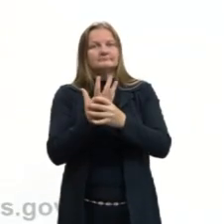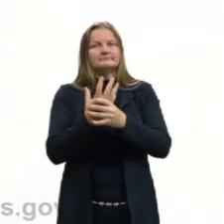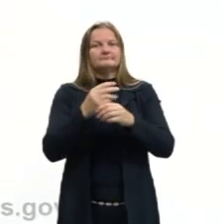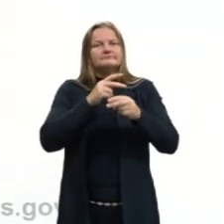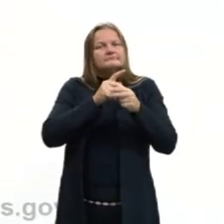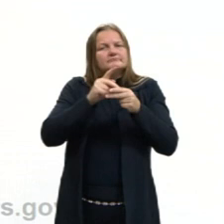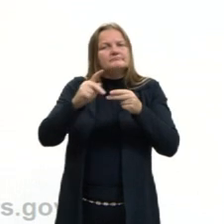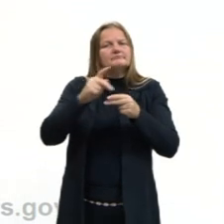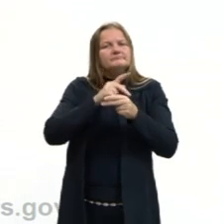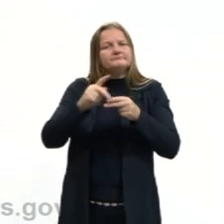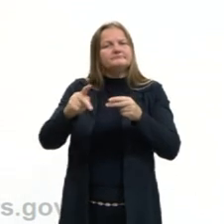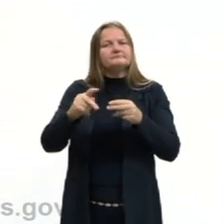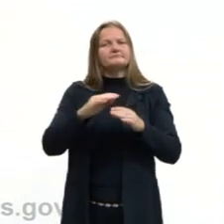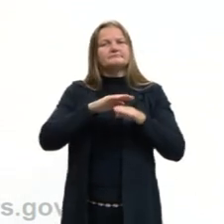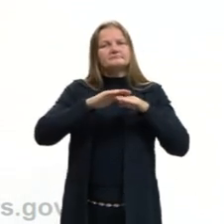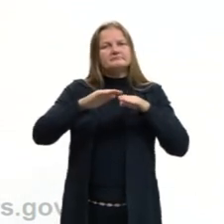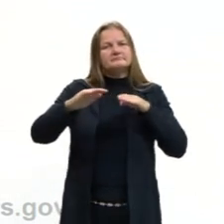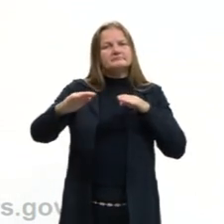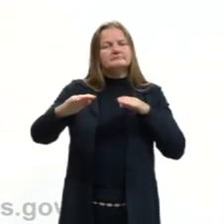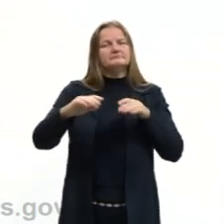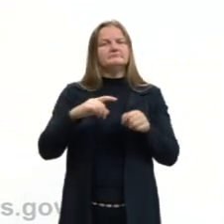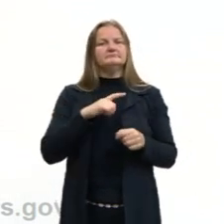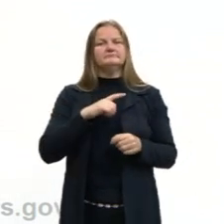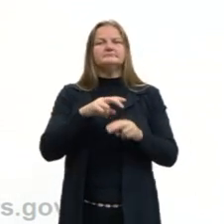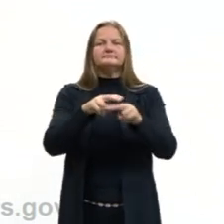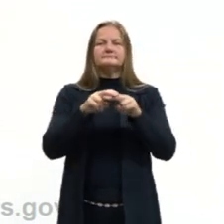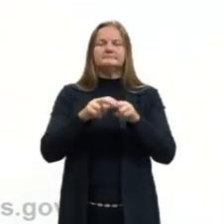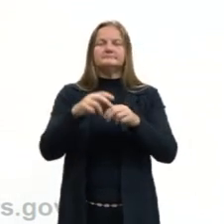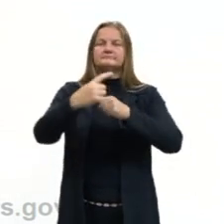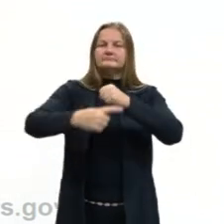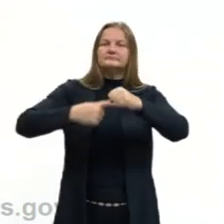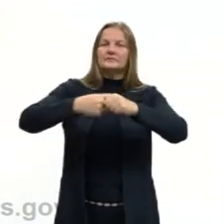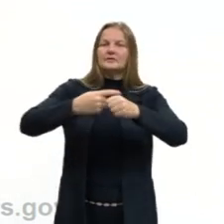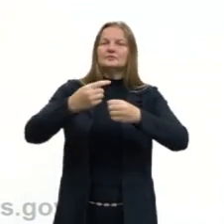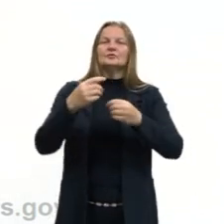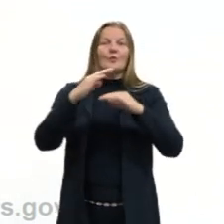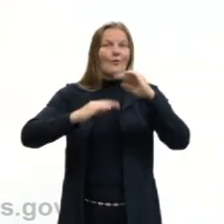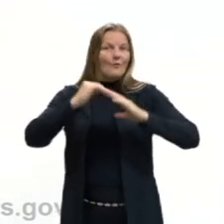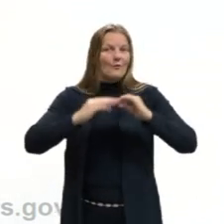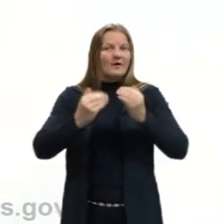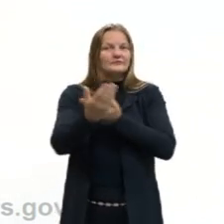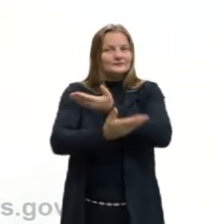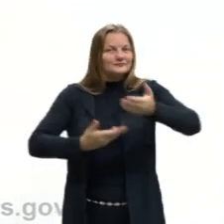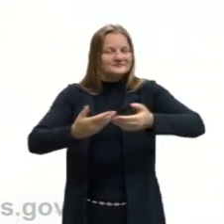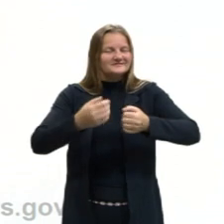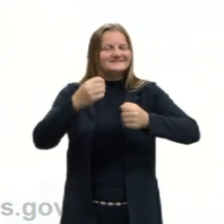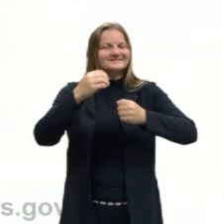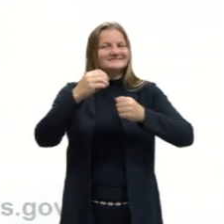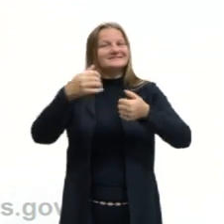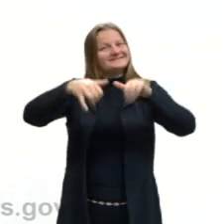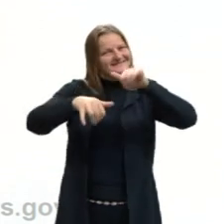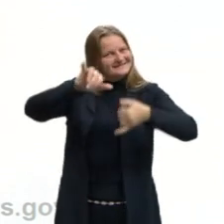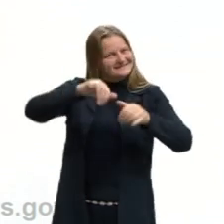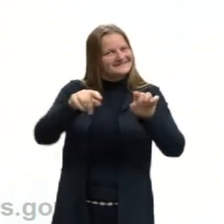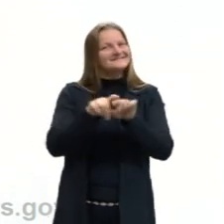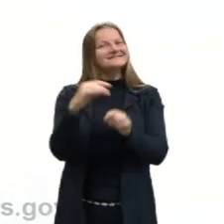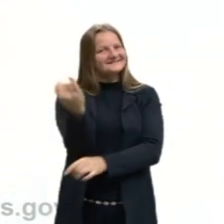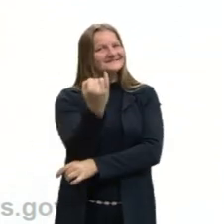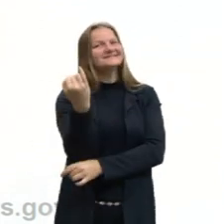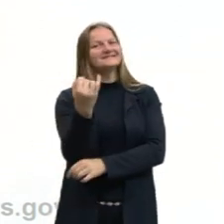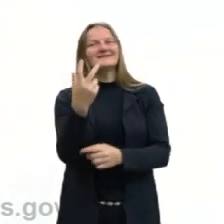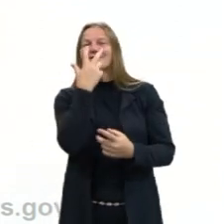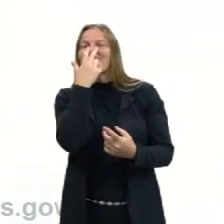estáveis na então por isso o ato de compartilhar na Química também é tão importante